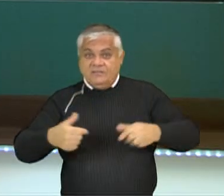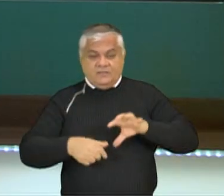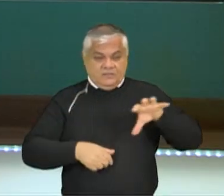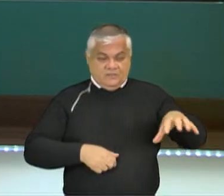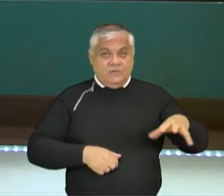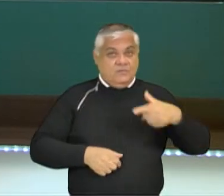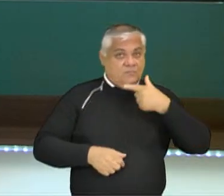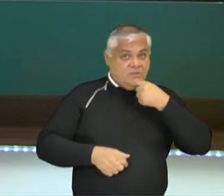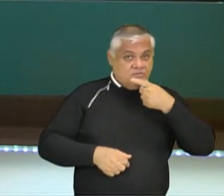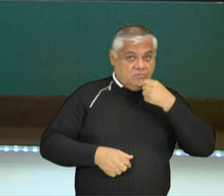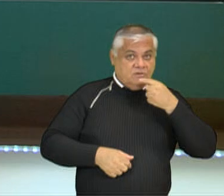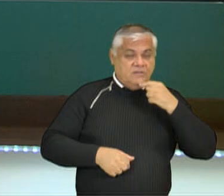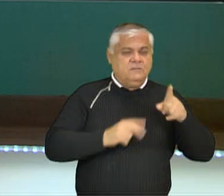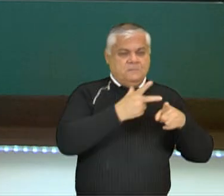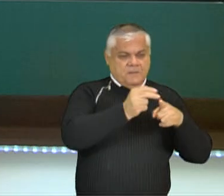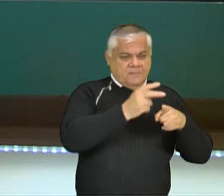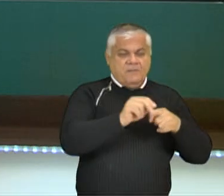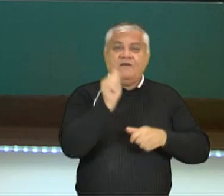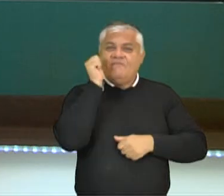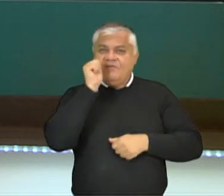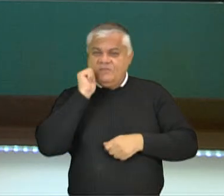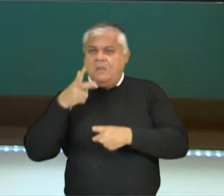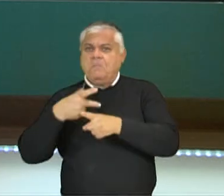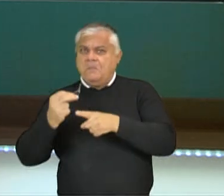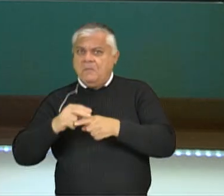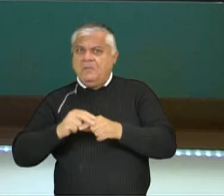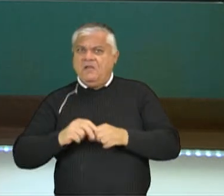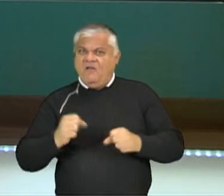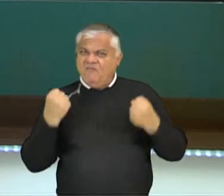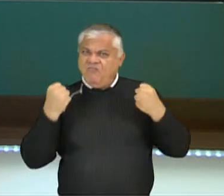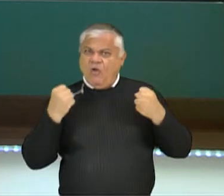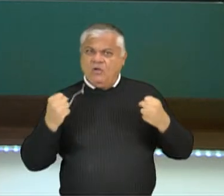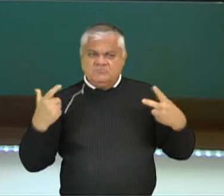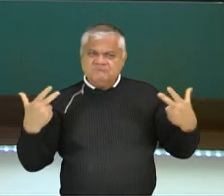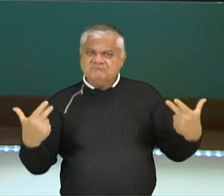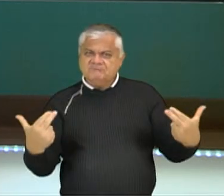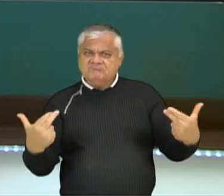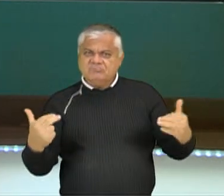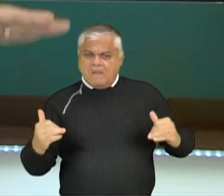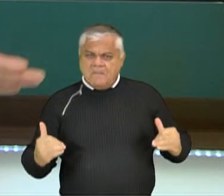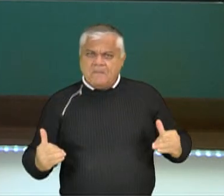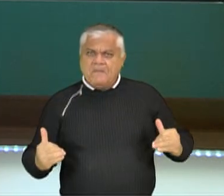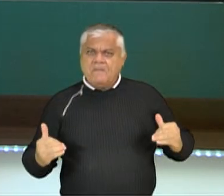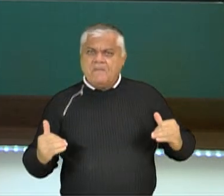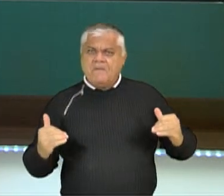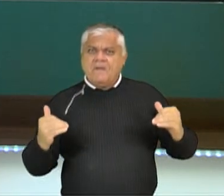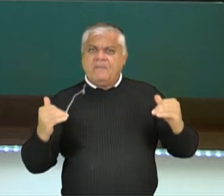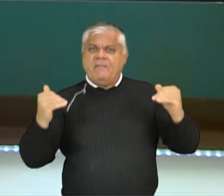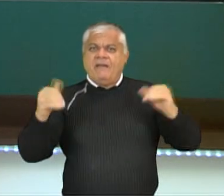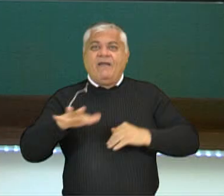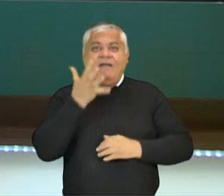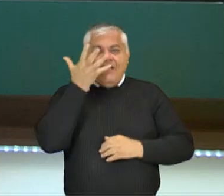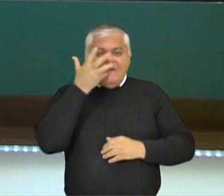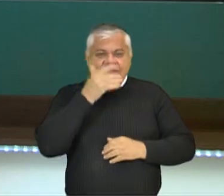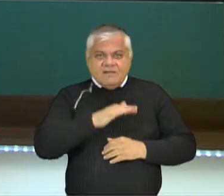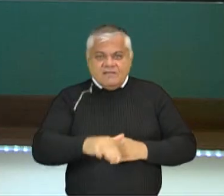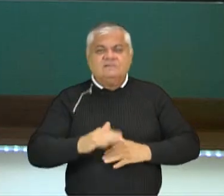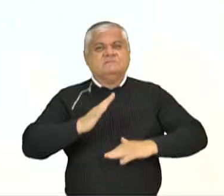masculino. Ele é forte nas 2, então é uma modalidade em que cresceu muito, desde a criança até o